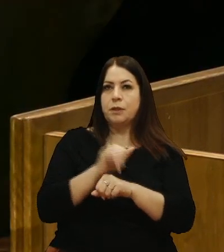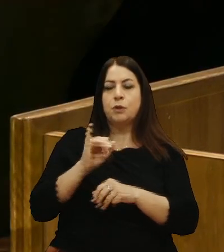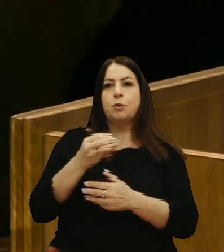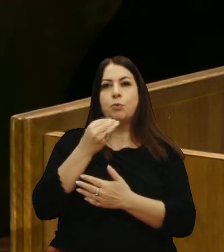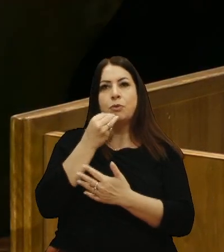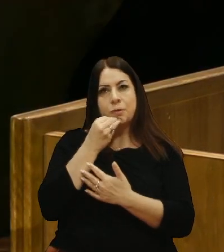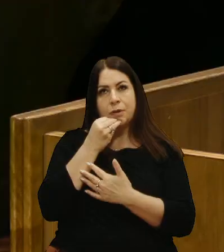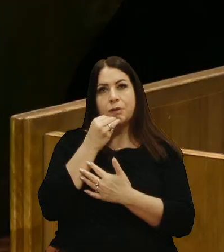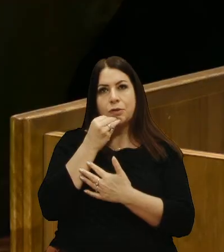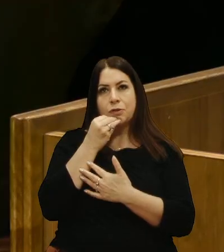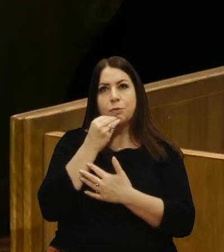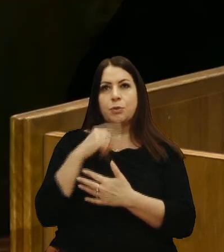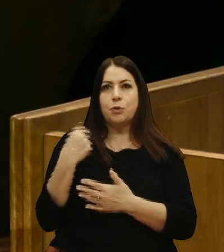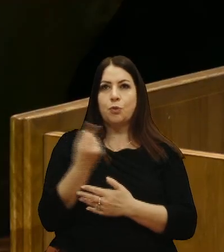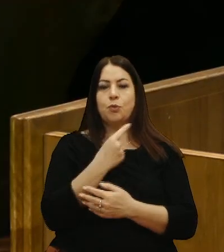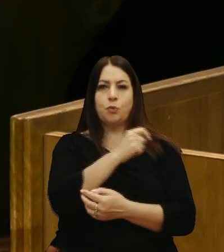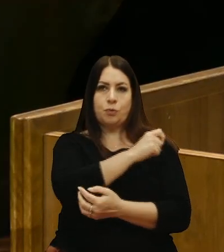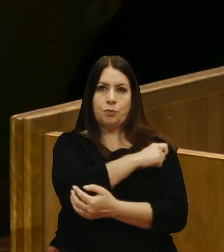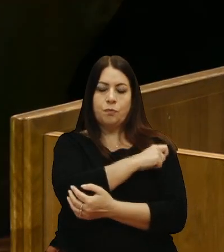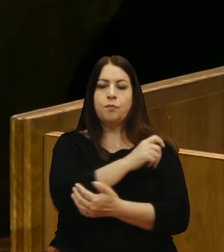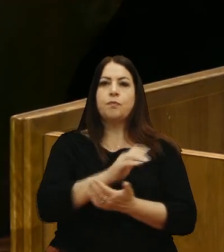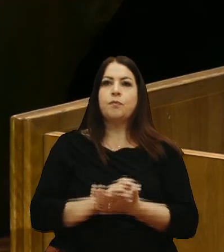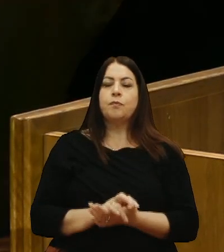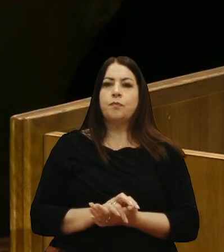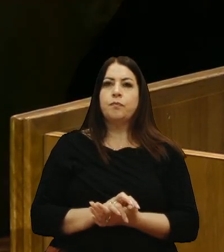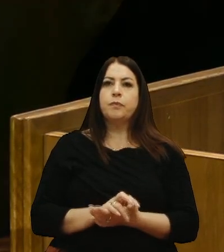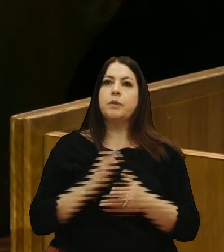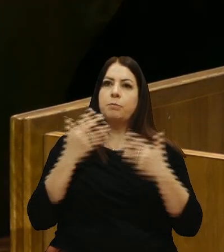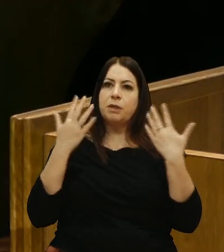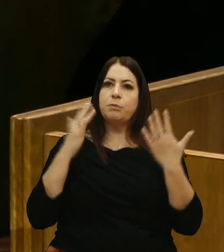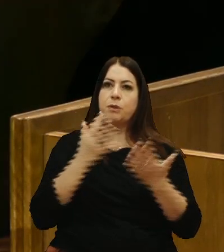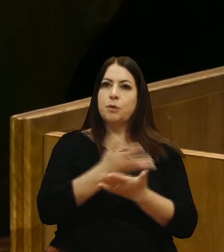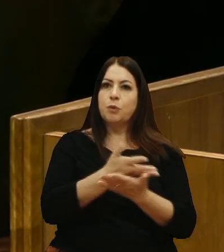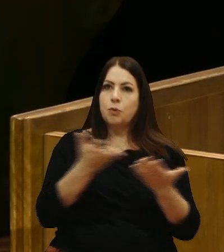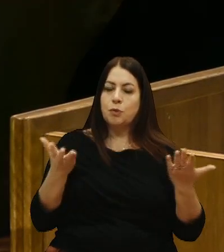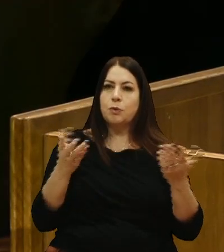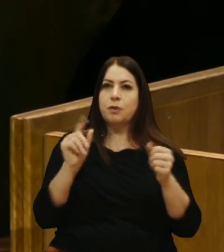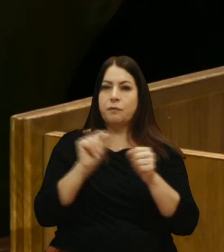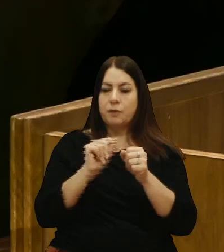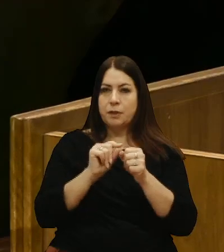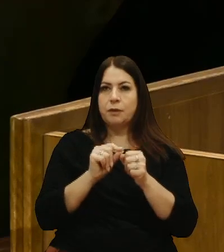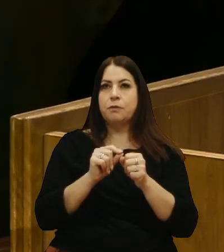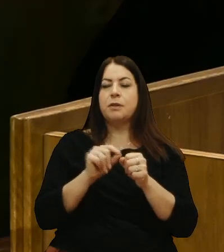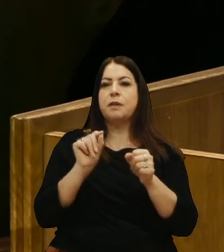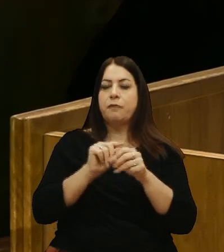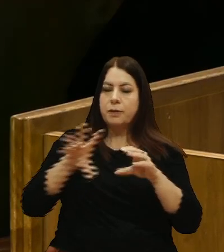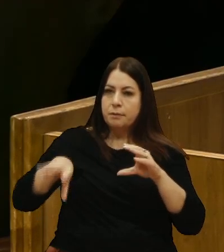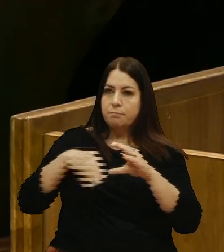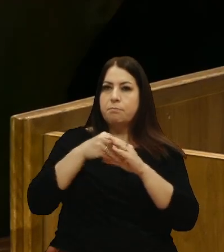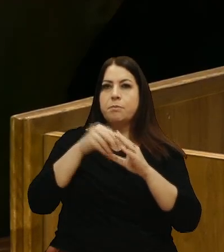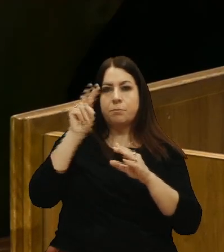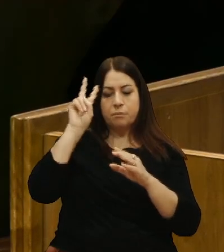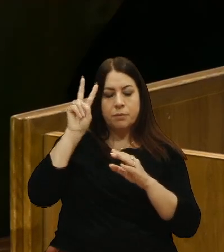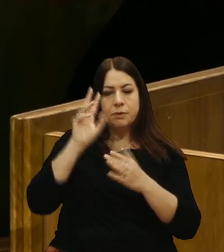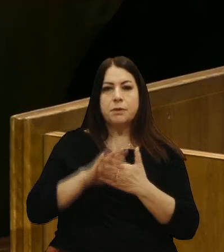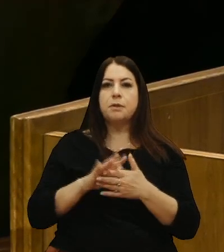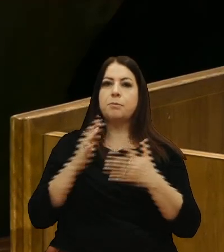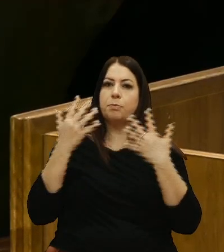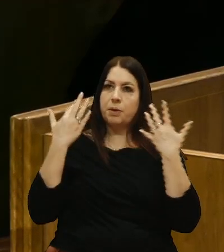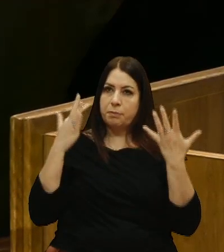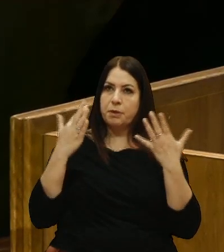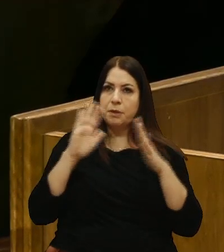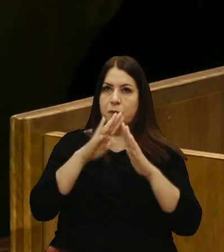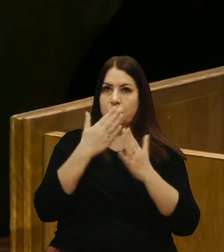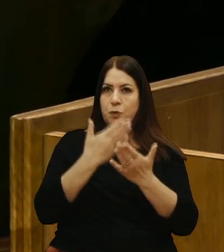oportunidade para os nossos estudantes. Parabenizo a todos que fizeram e que fazem parte dessa história. Parabéns,